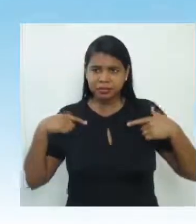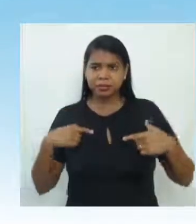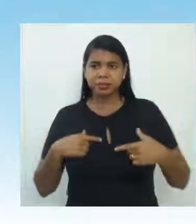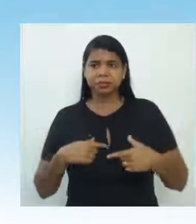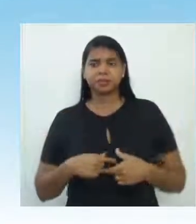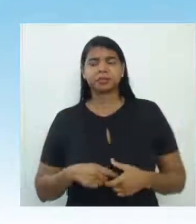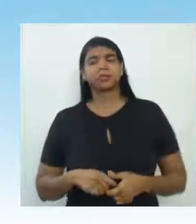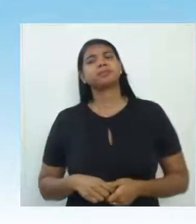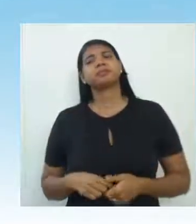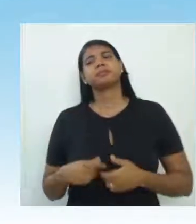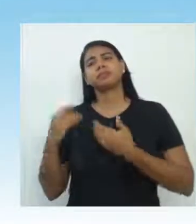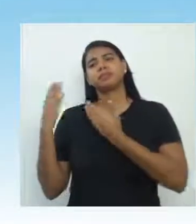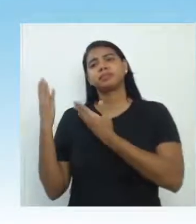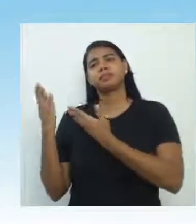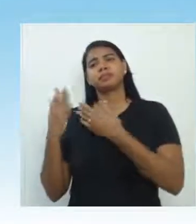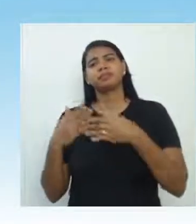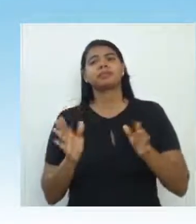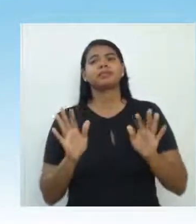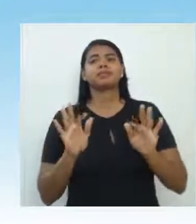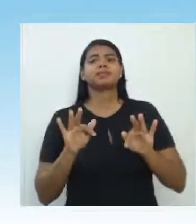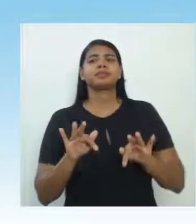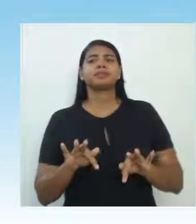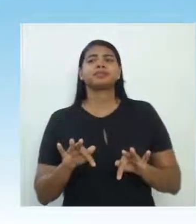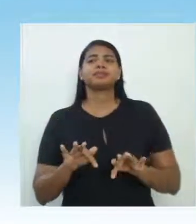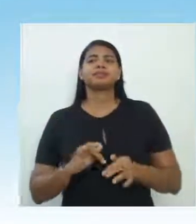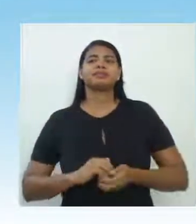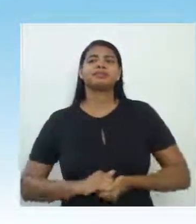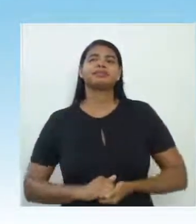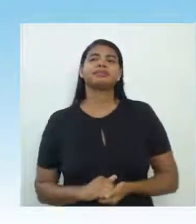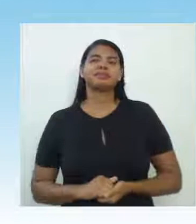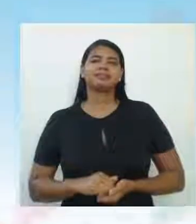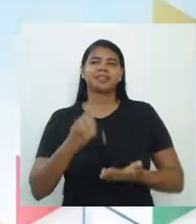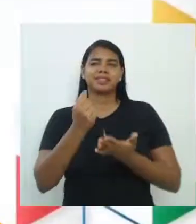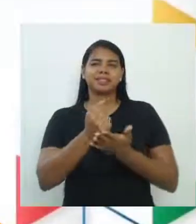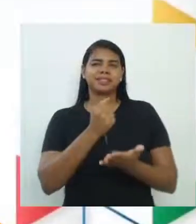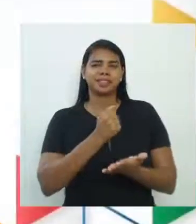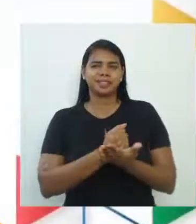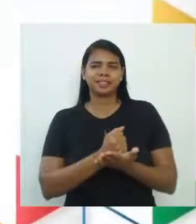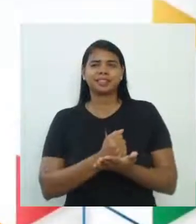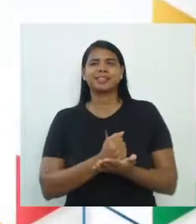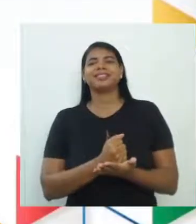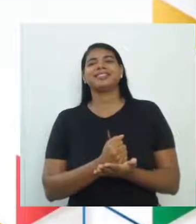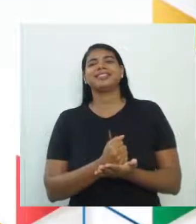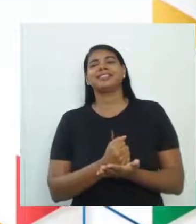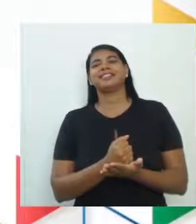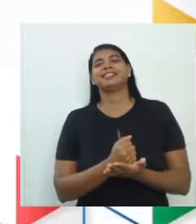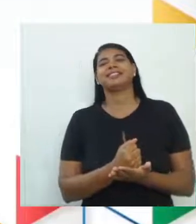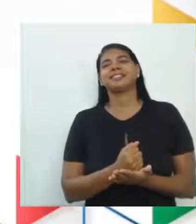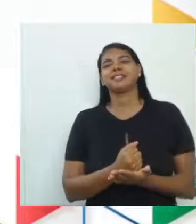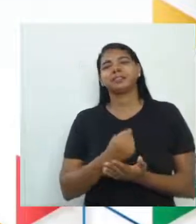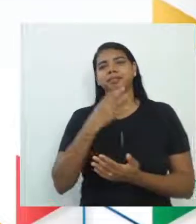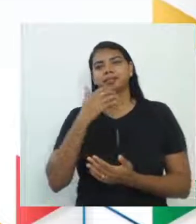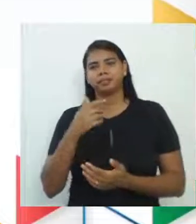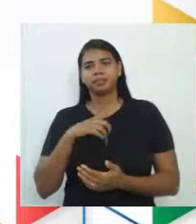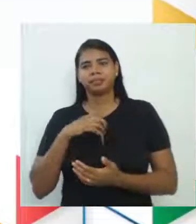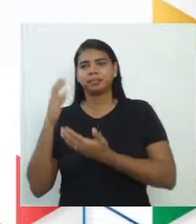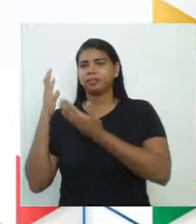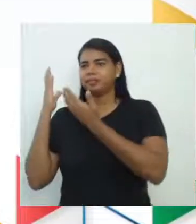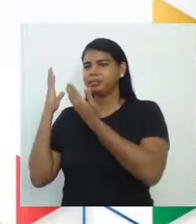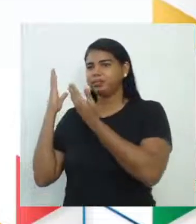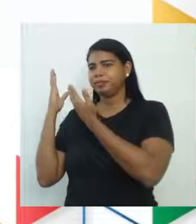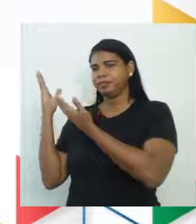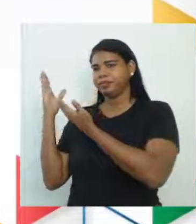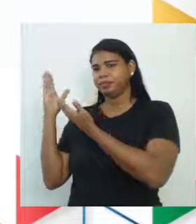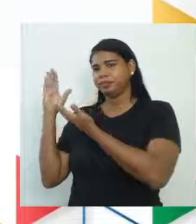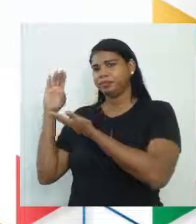para finalizar, nós temos aqui, pronto, os documentos legais, que são bons. Eu tenho o quê? O ECA,